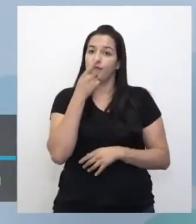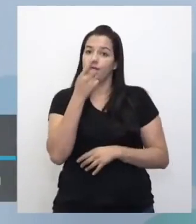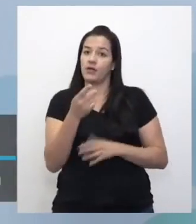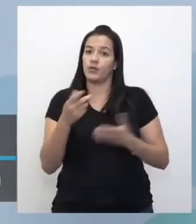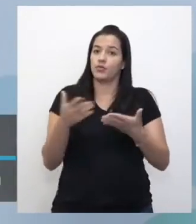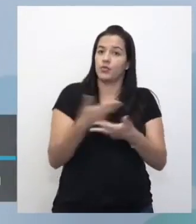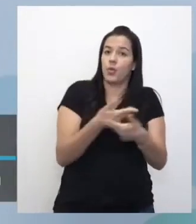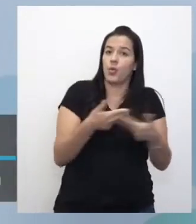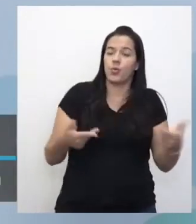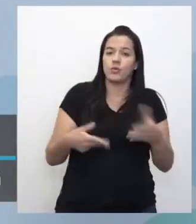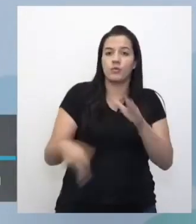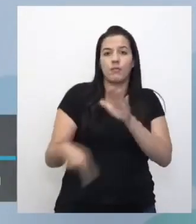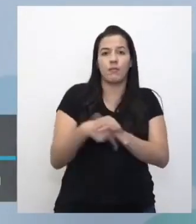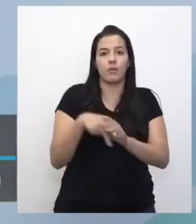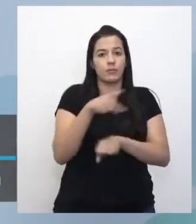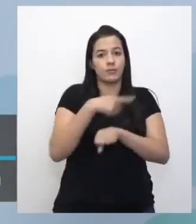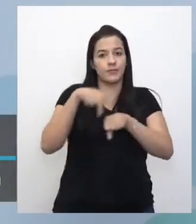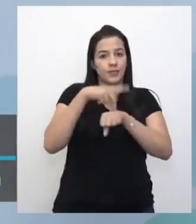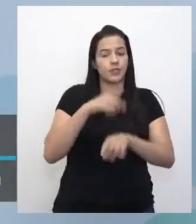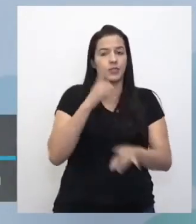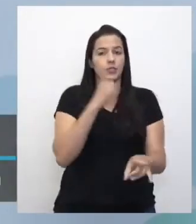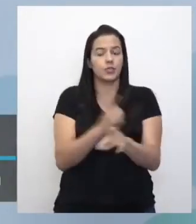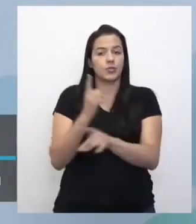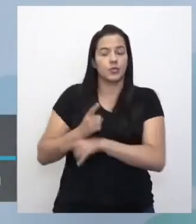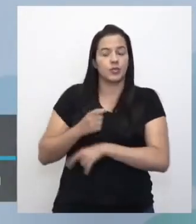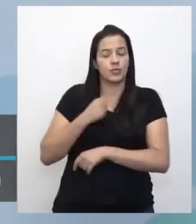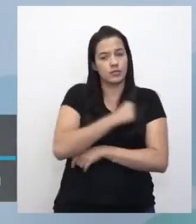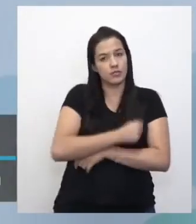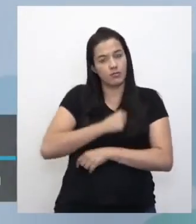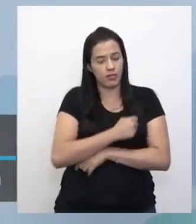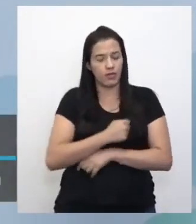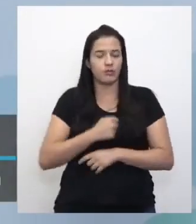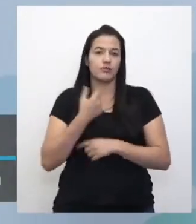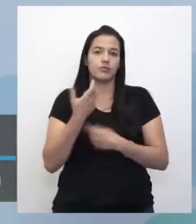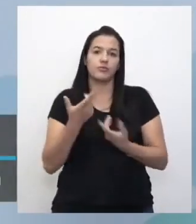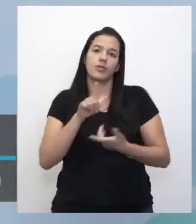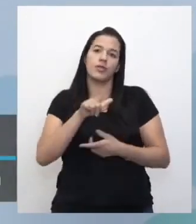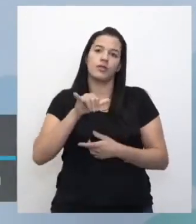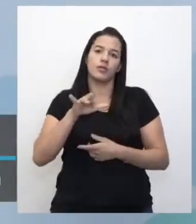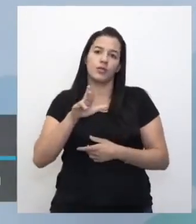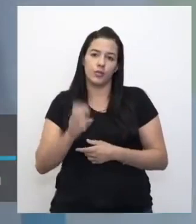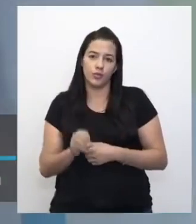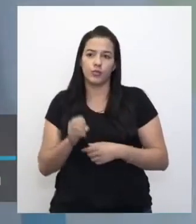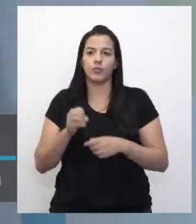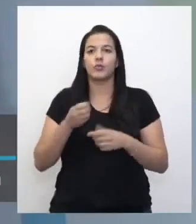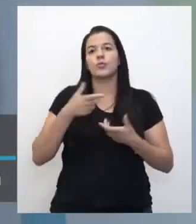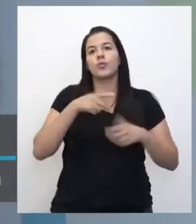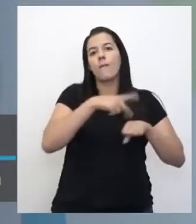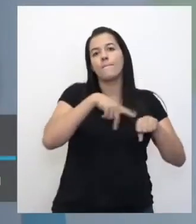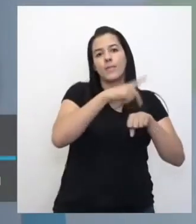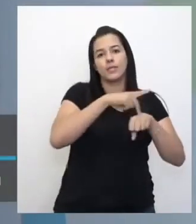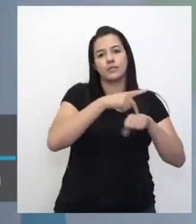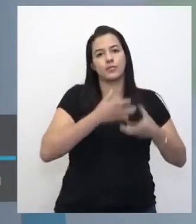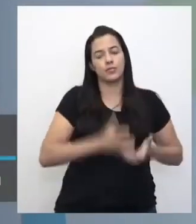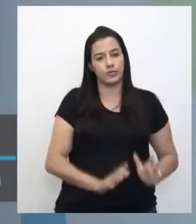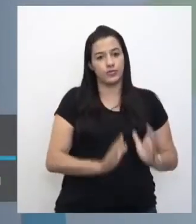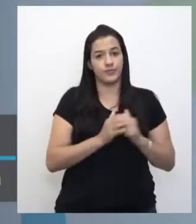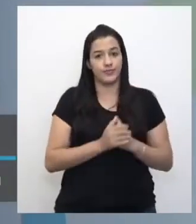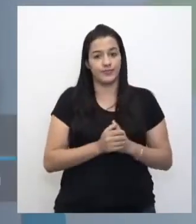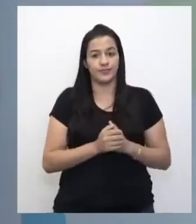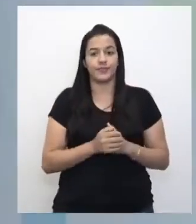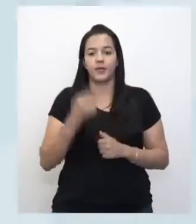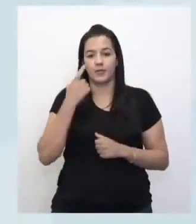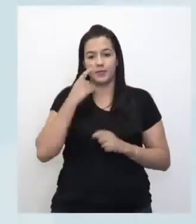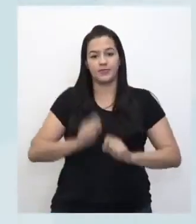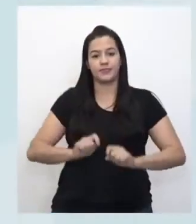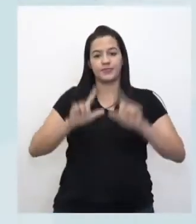nacionais como previsto no romantismo e da saudade do eu lírico com o país de origem. Olha que legal, eu vou acrescentar para você Diego. na